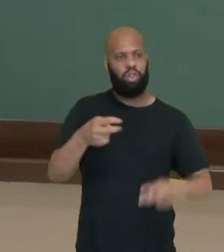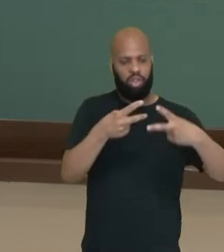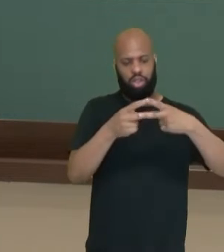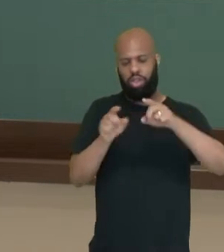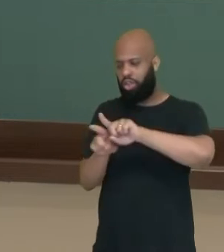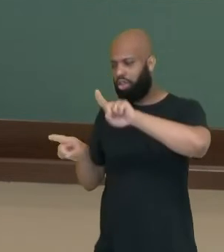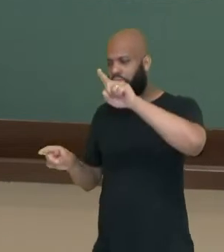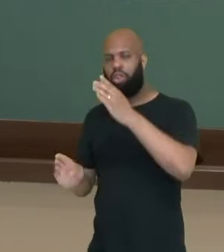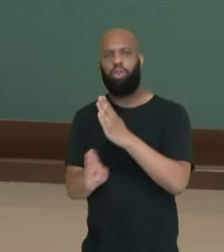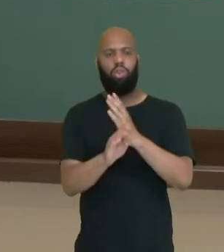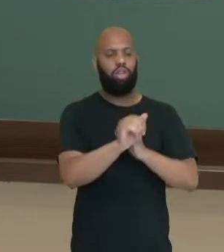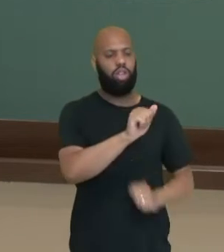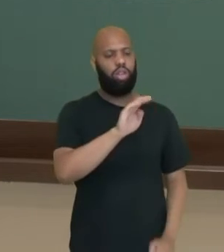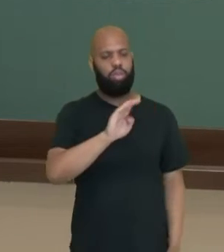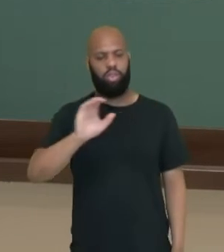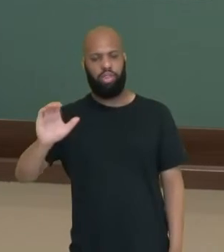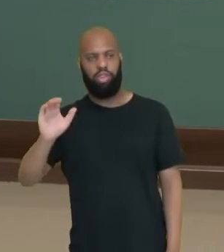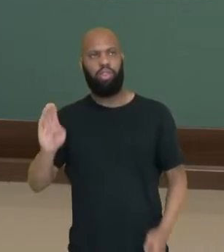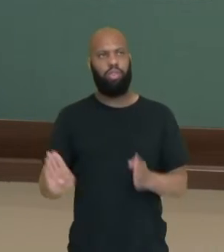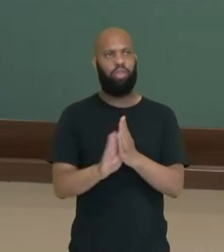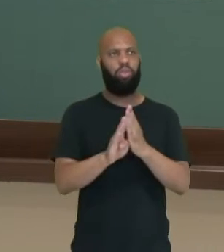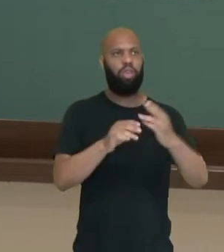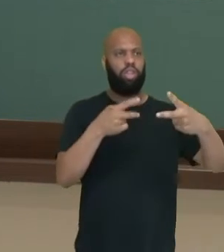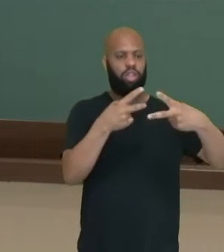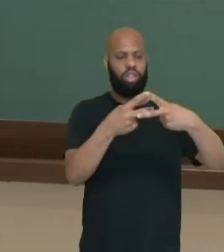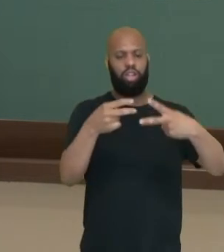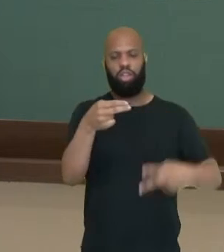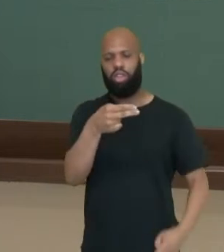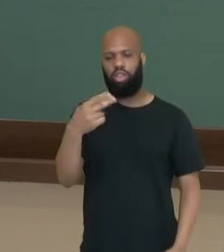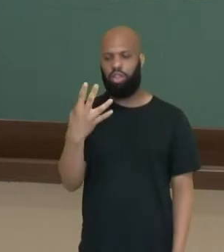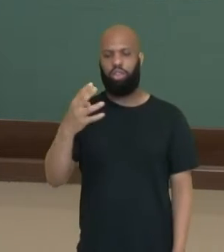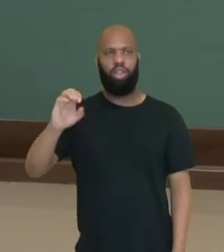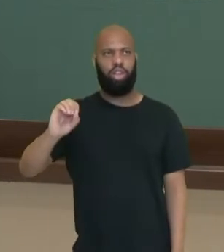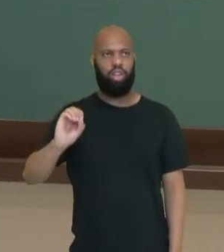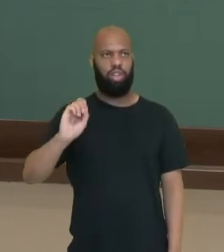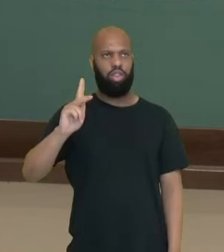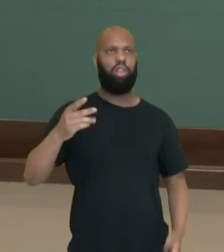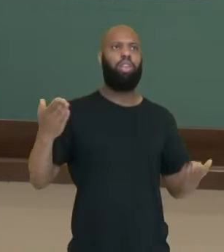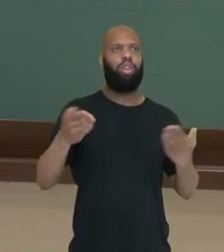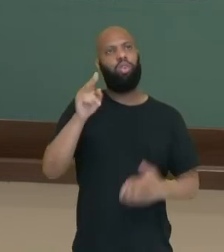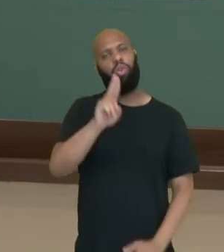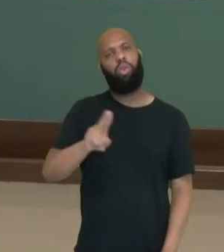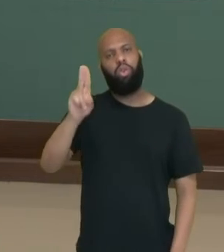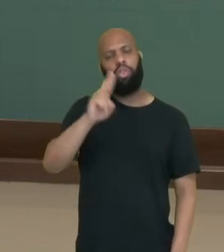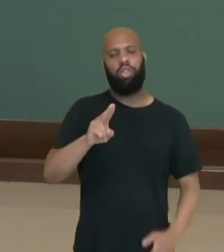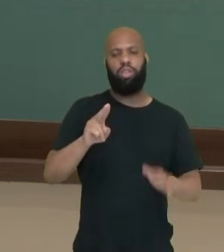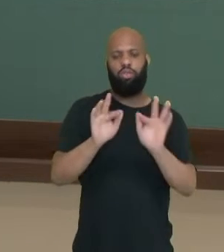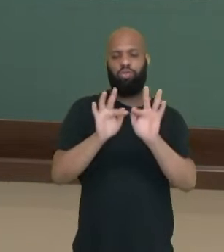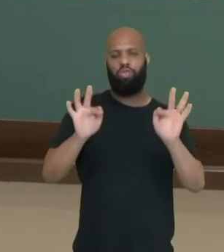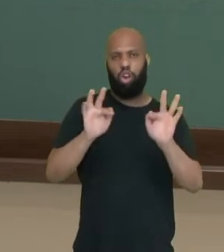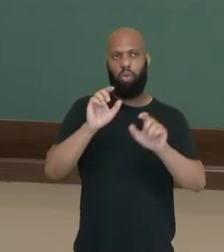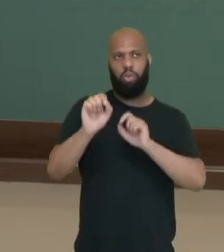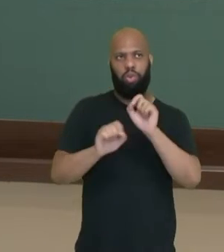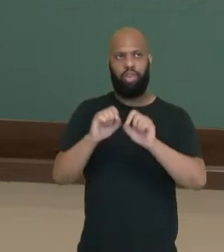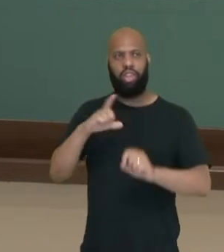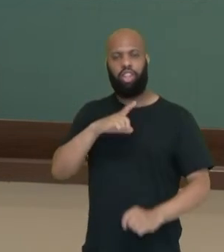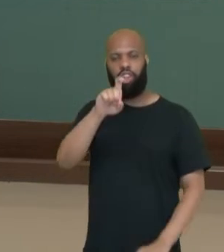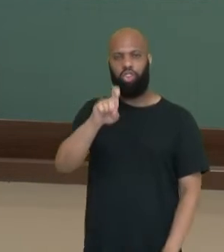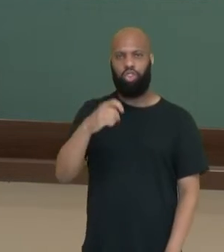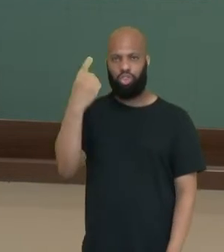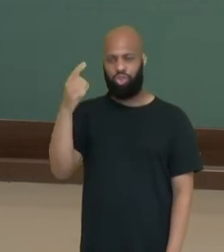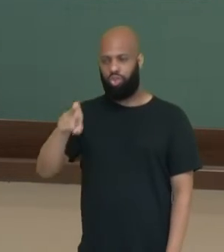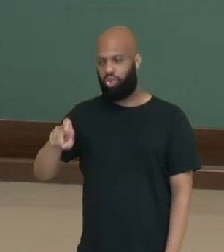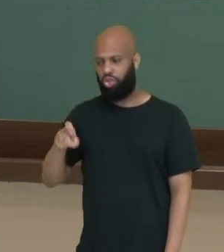B e C, resolvo, achei que o delta vale 40. Aplicando na fórmula de Bhaskara,